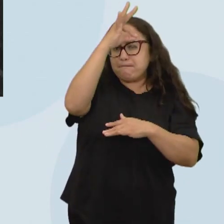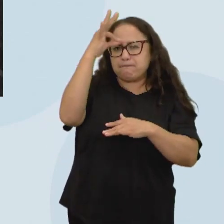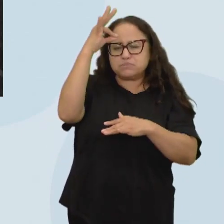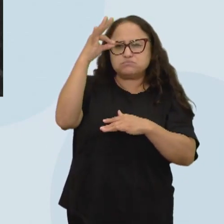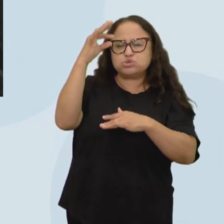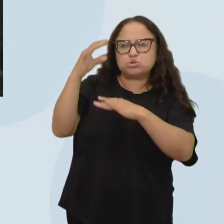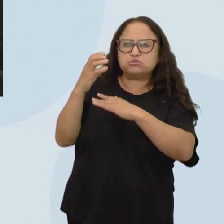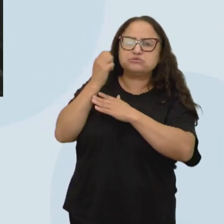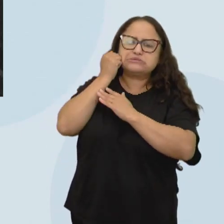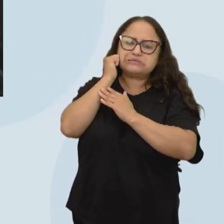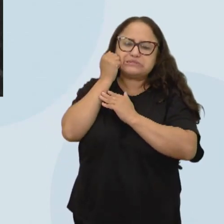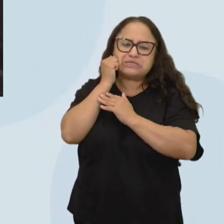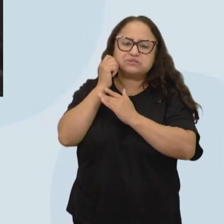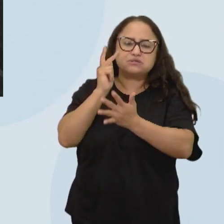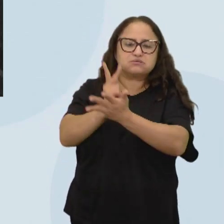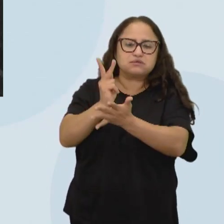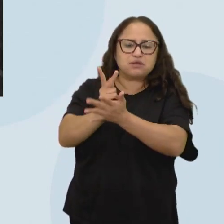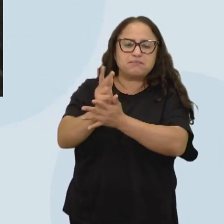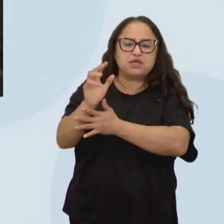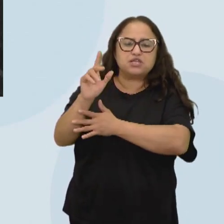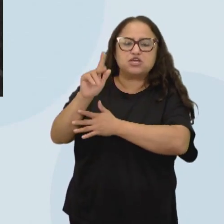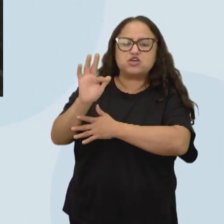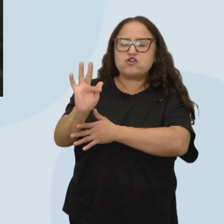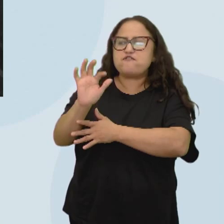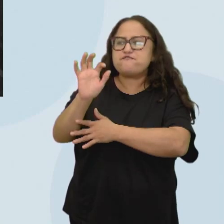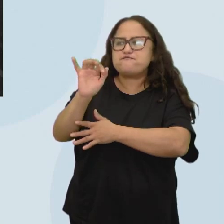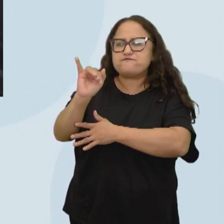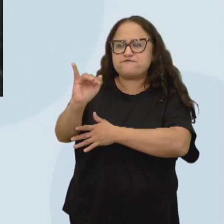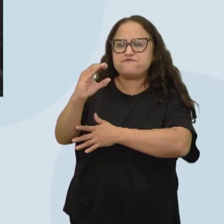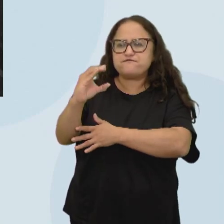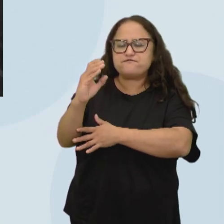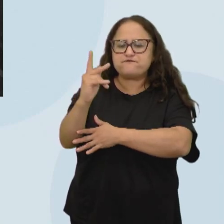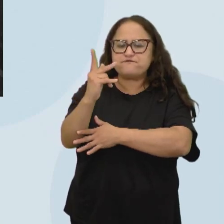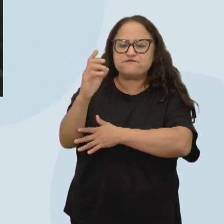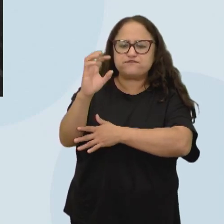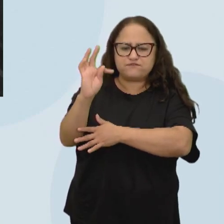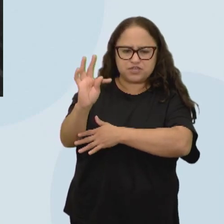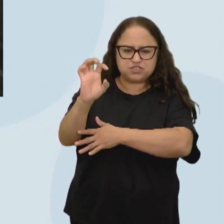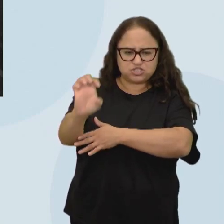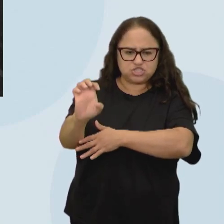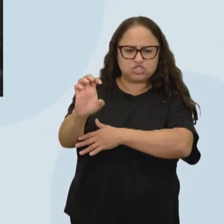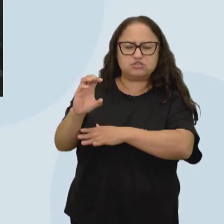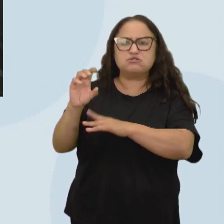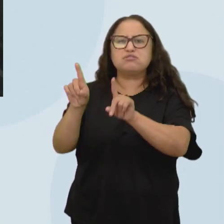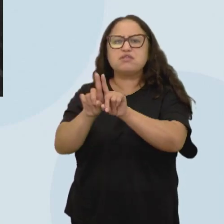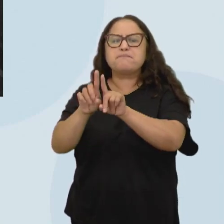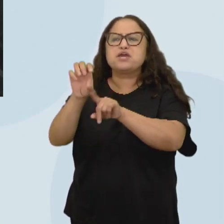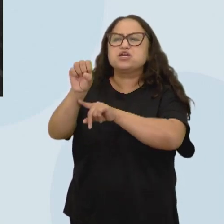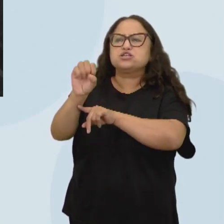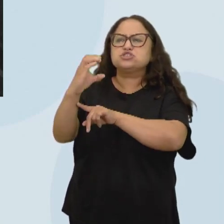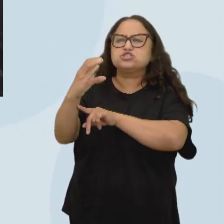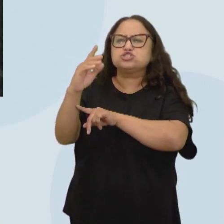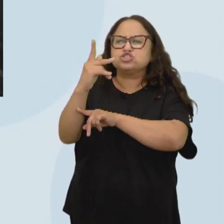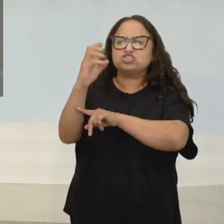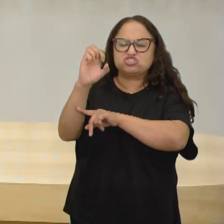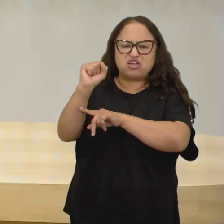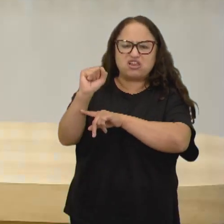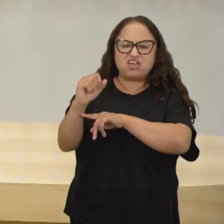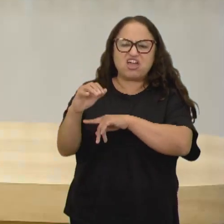Schelling e, finalmente, de Hegel desfrutam sobre esse pântano de sua vida fugaz.